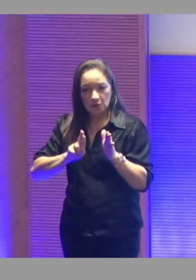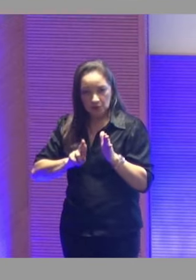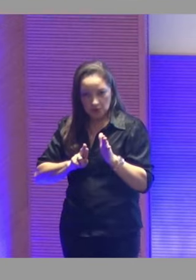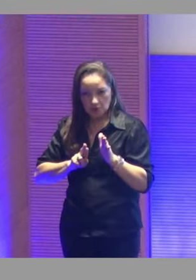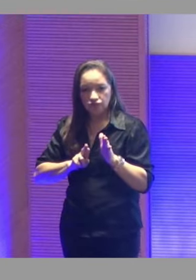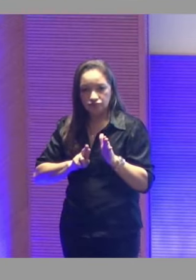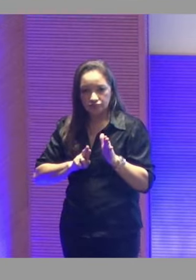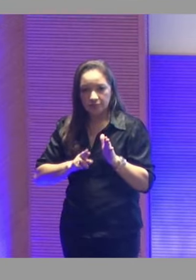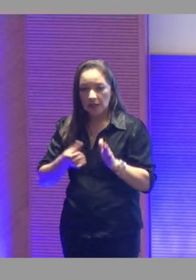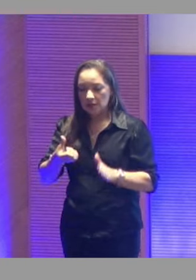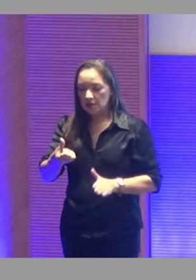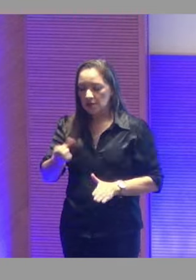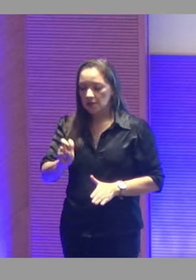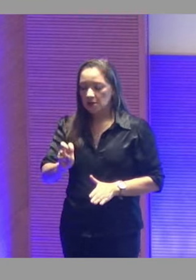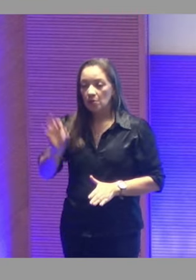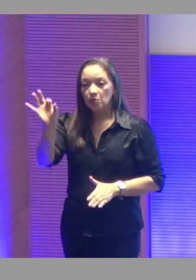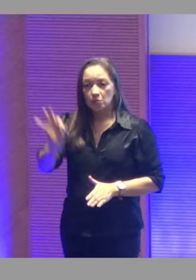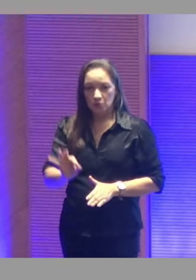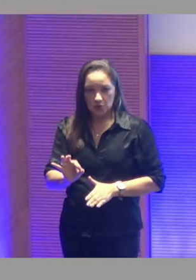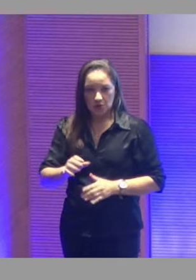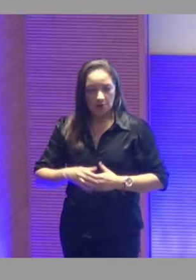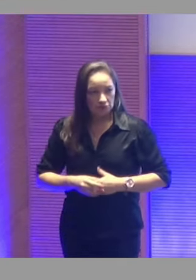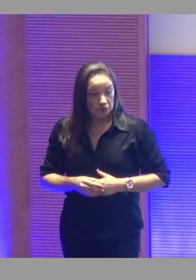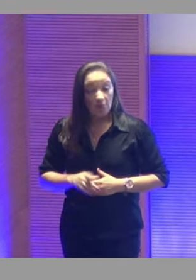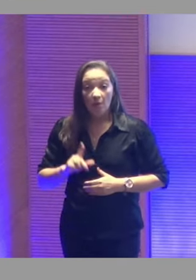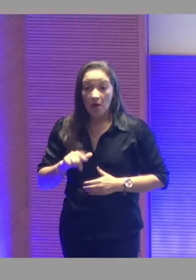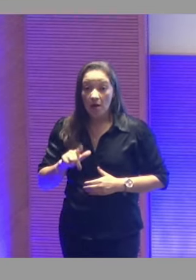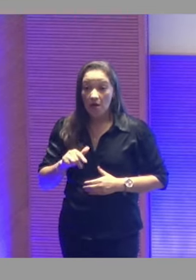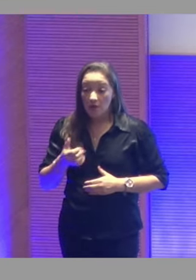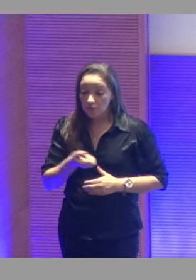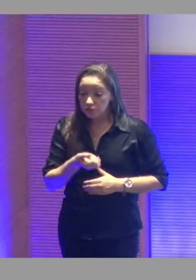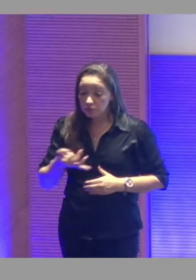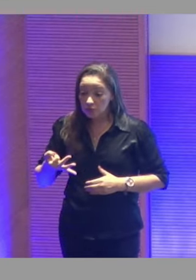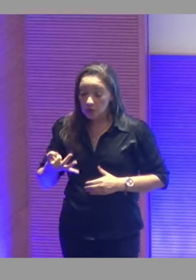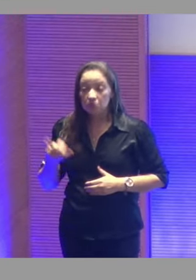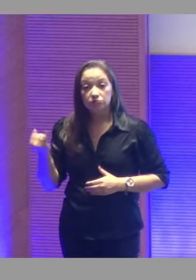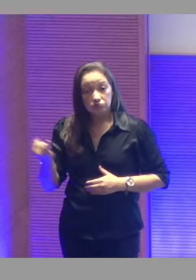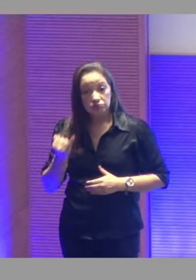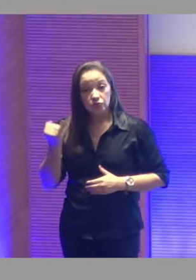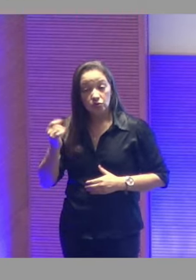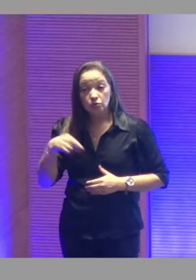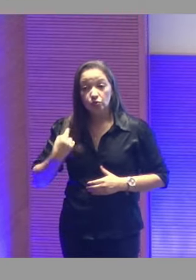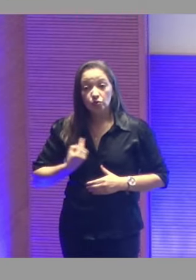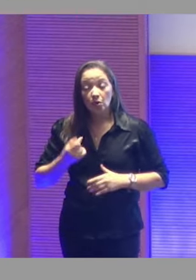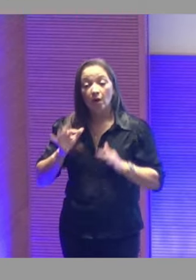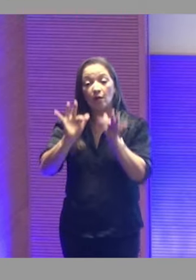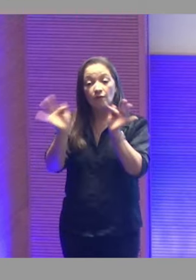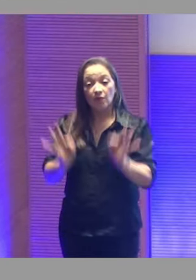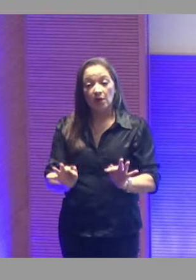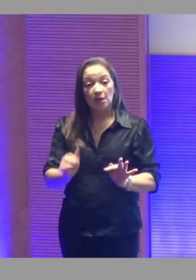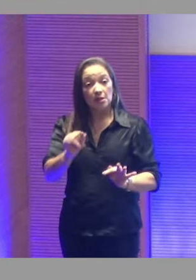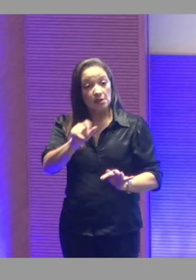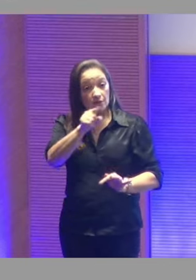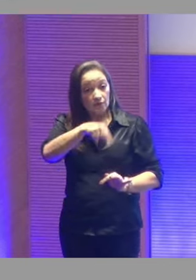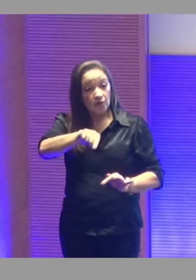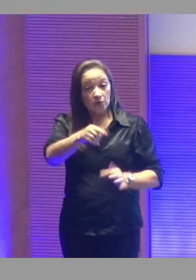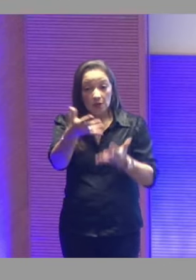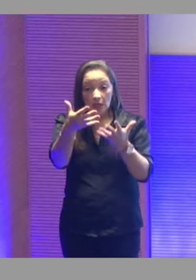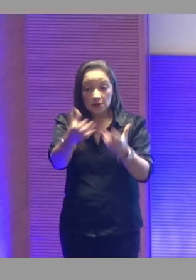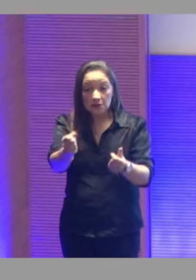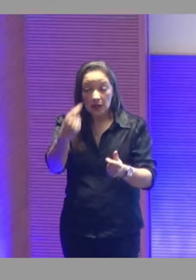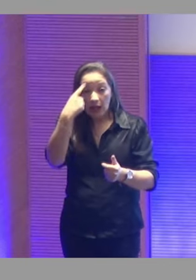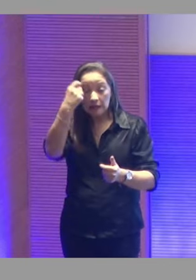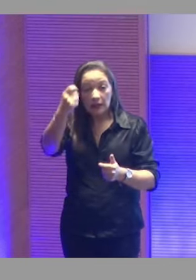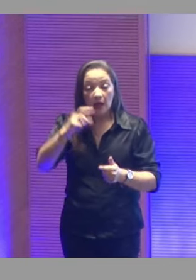65% dos membros é um número bastante representativo e a gente fica muito feliz quando vocês eh compram essa ideia e